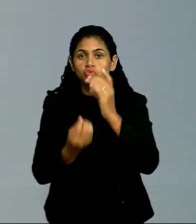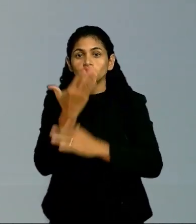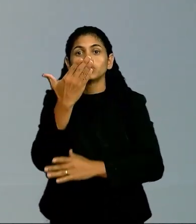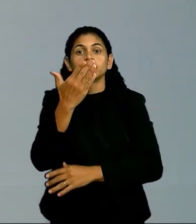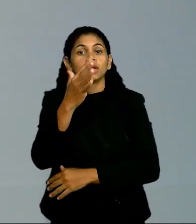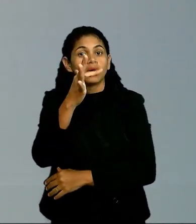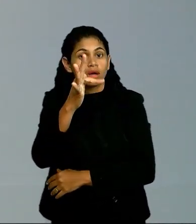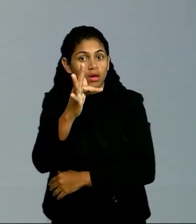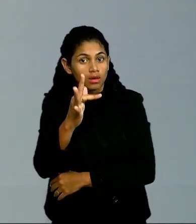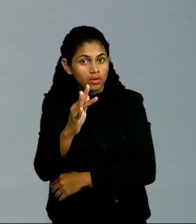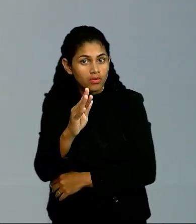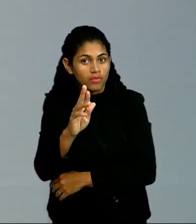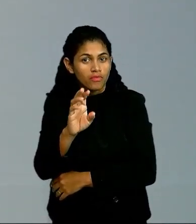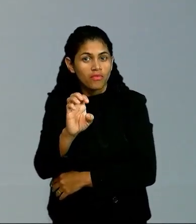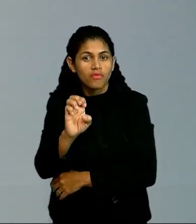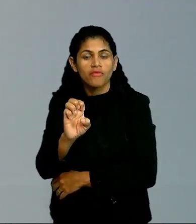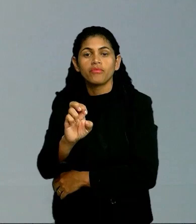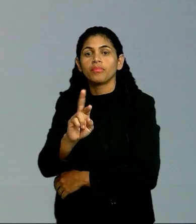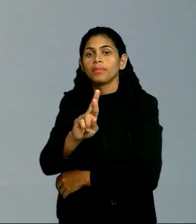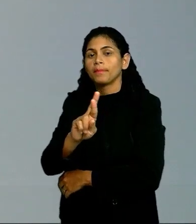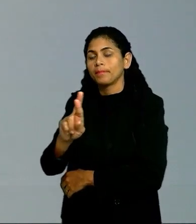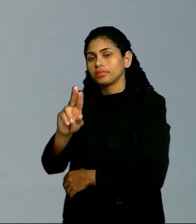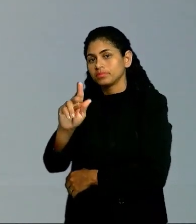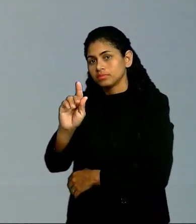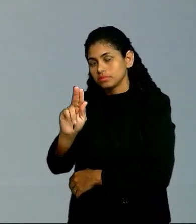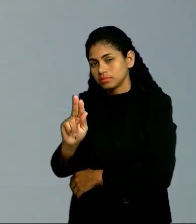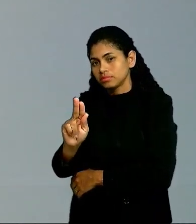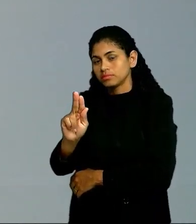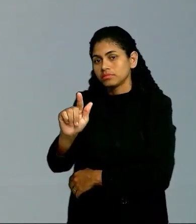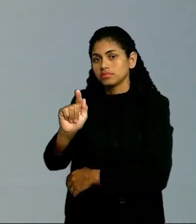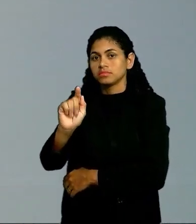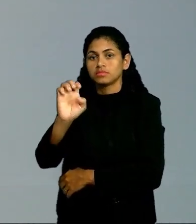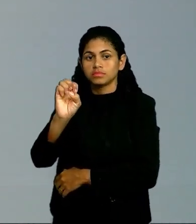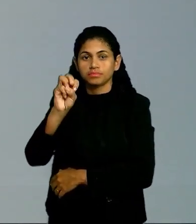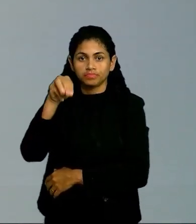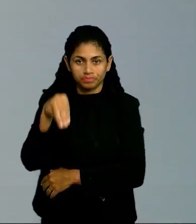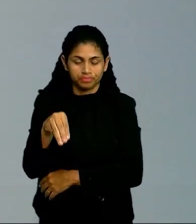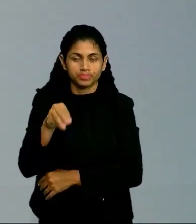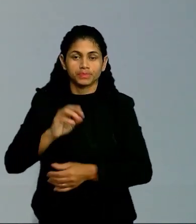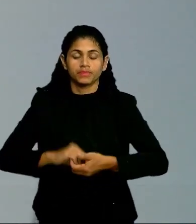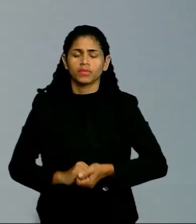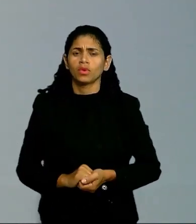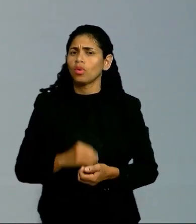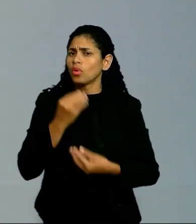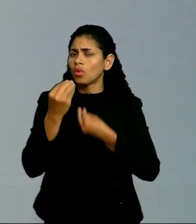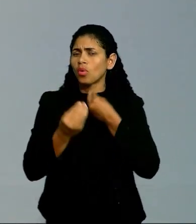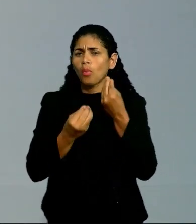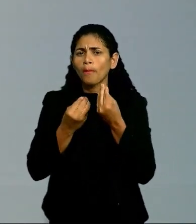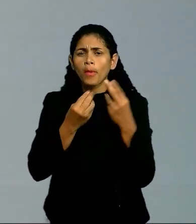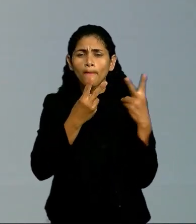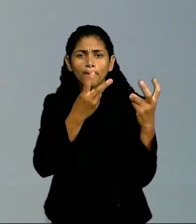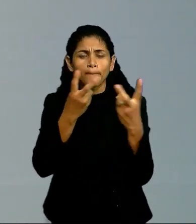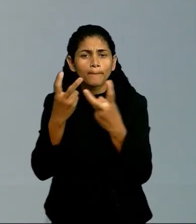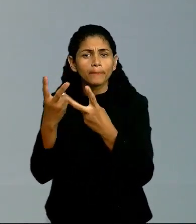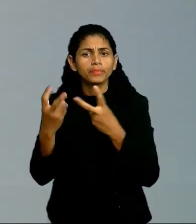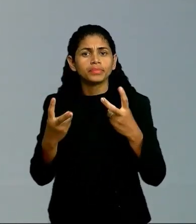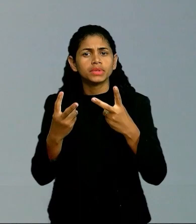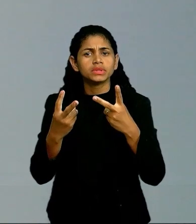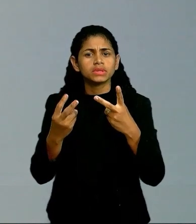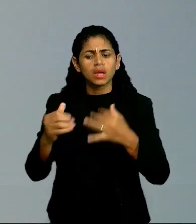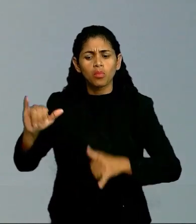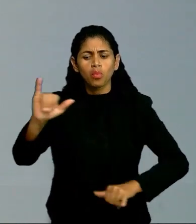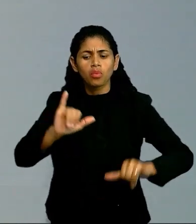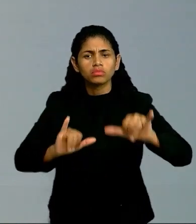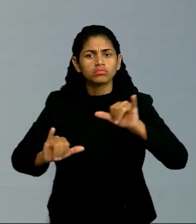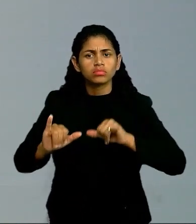Perfeito? Mas como isso funciona quimicamente? Como que eu percebo uma oxirredução em uma reação química? Como que eu